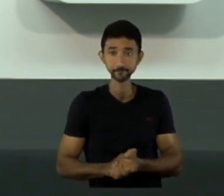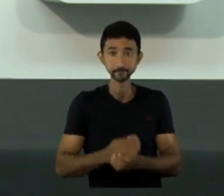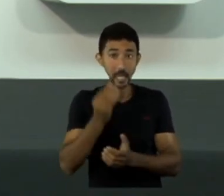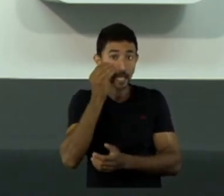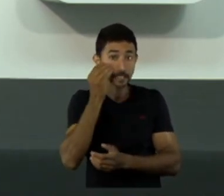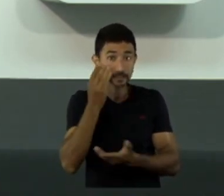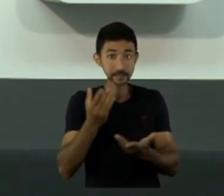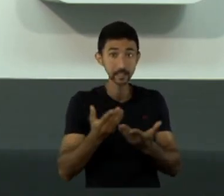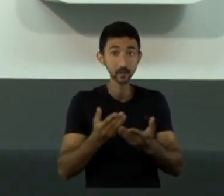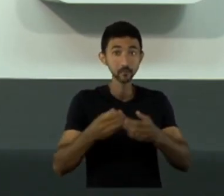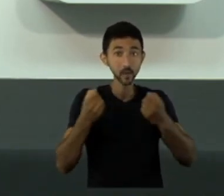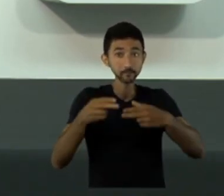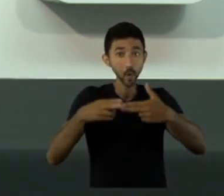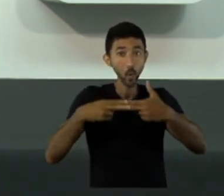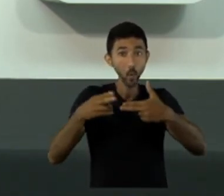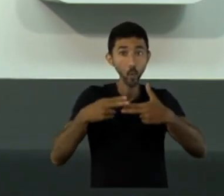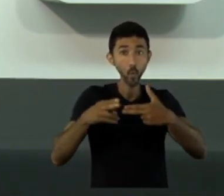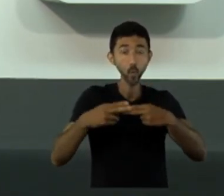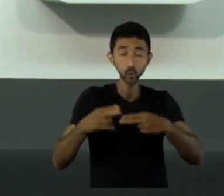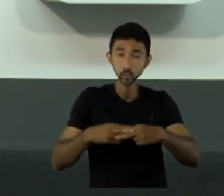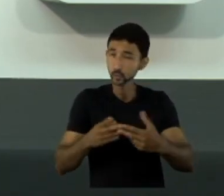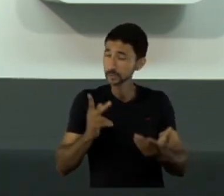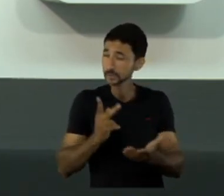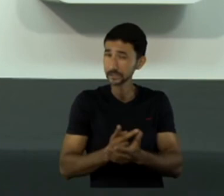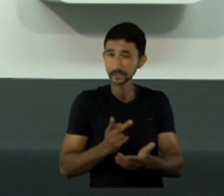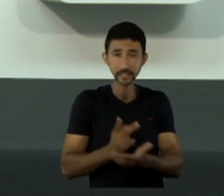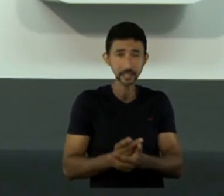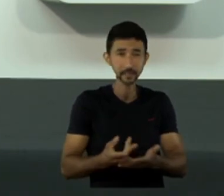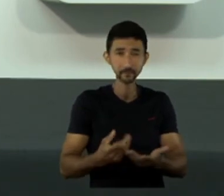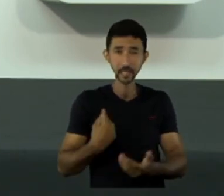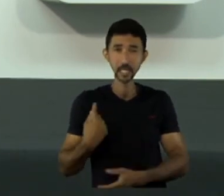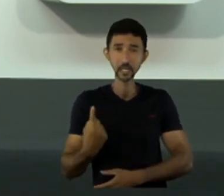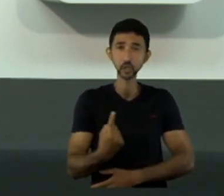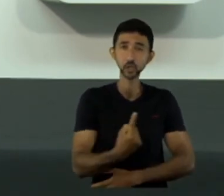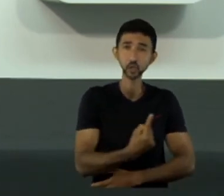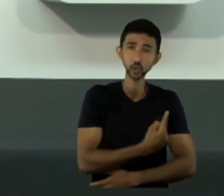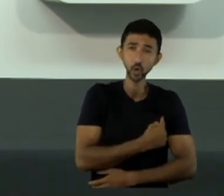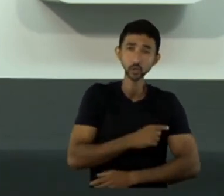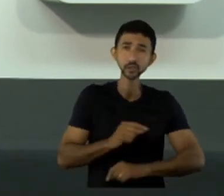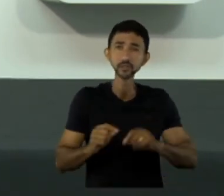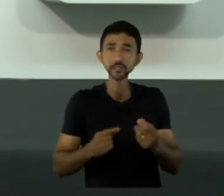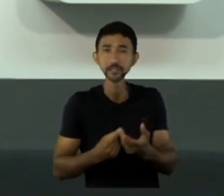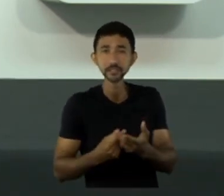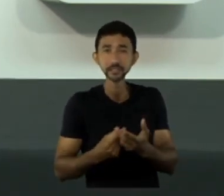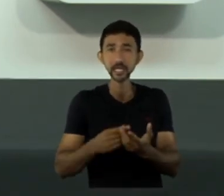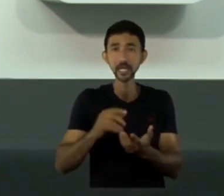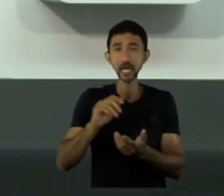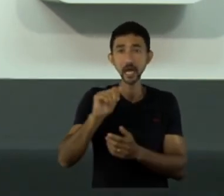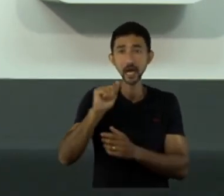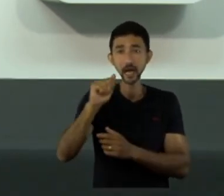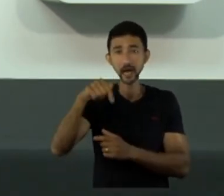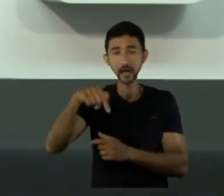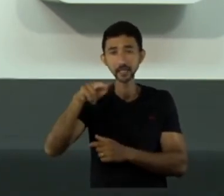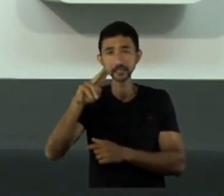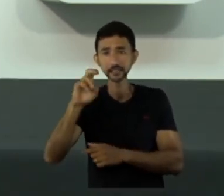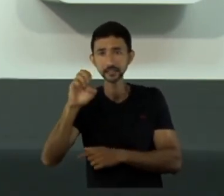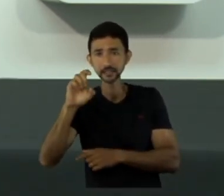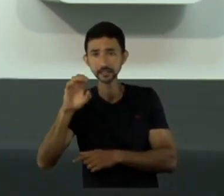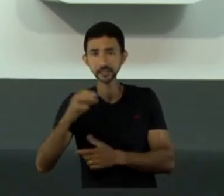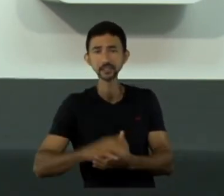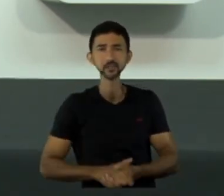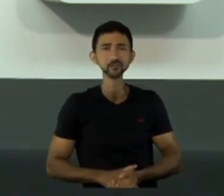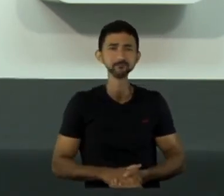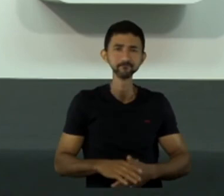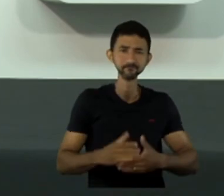atenção, porque nós utilizamos muito no lugar do nós, a gente acaba usando o a gente, né?